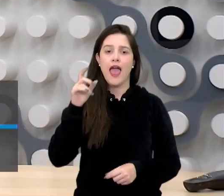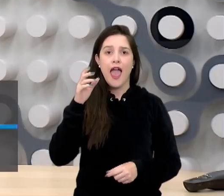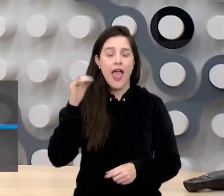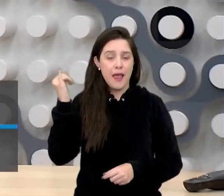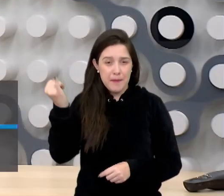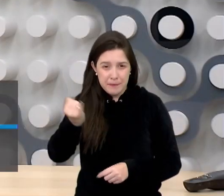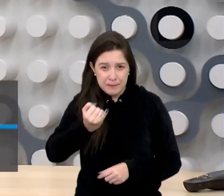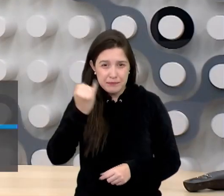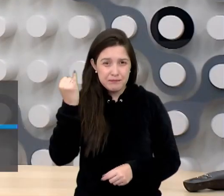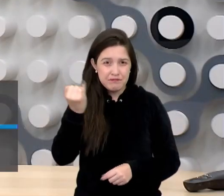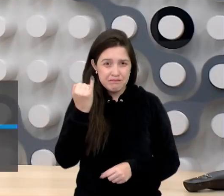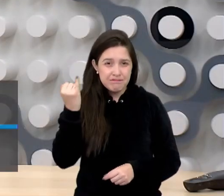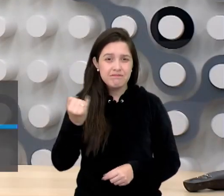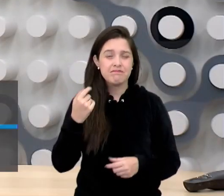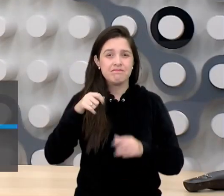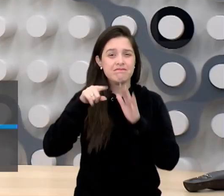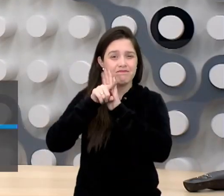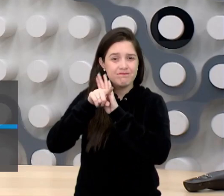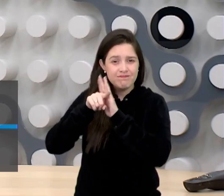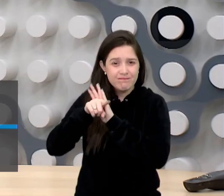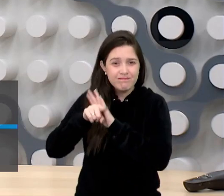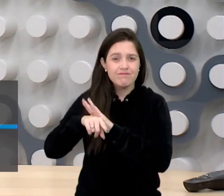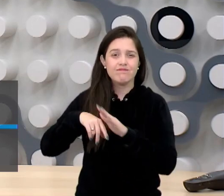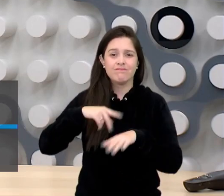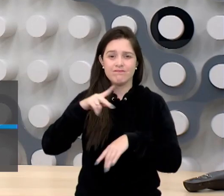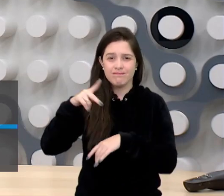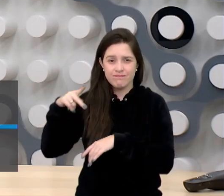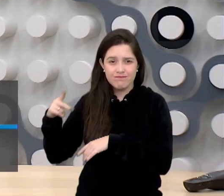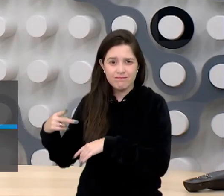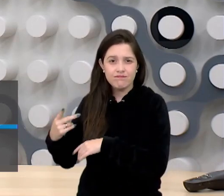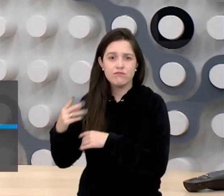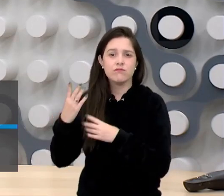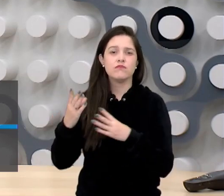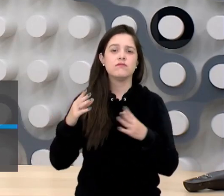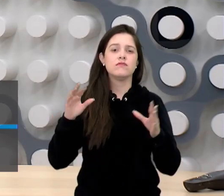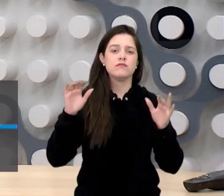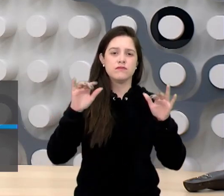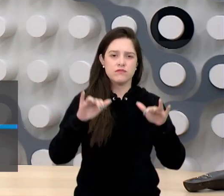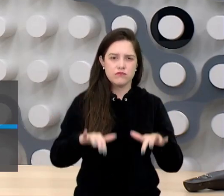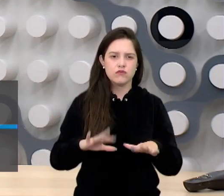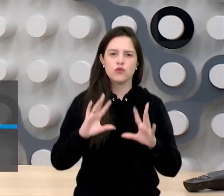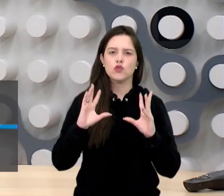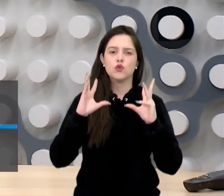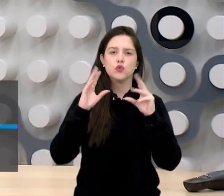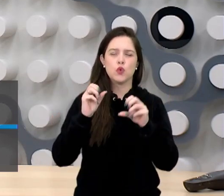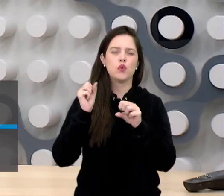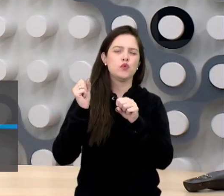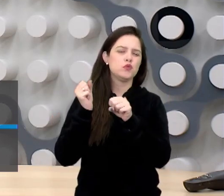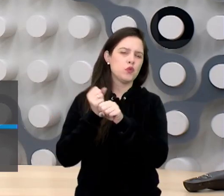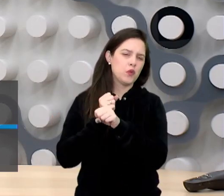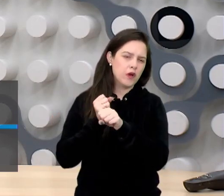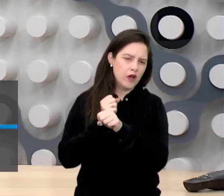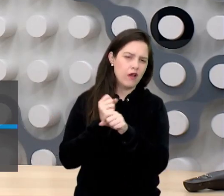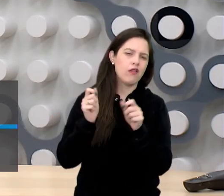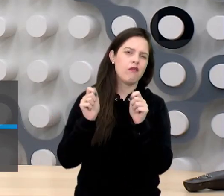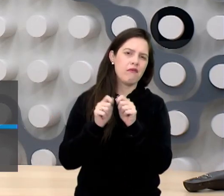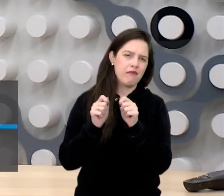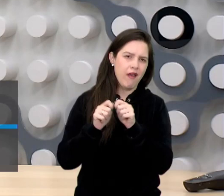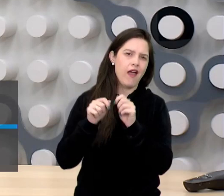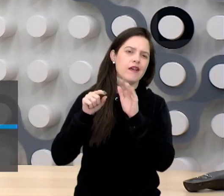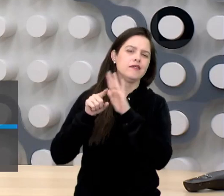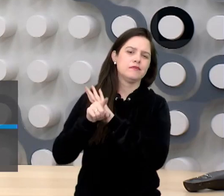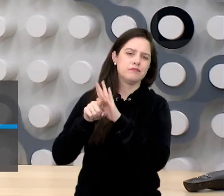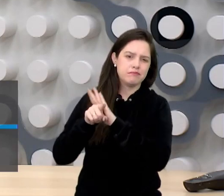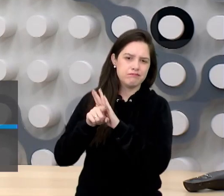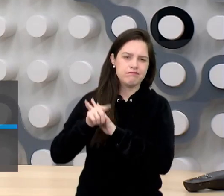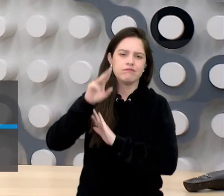né, do PNAD, né, que é a Pesquisa Nacional por Amostra de Domicílios, que todo ano faz aí pesquisas aí,